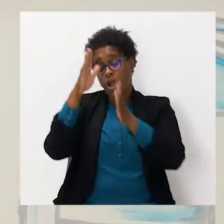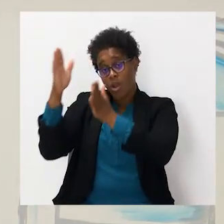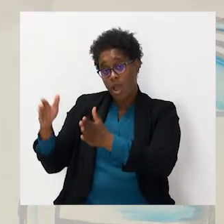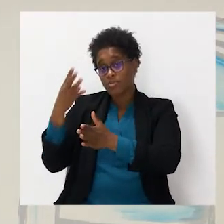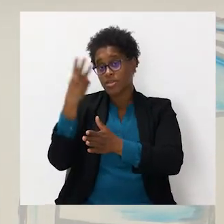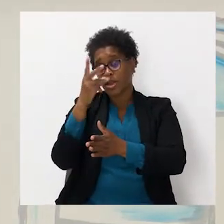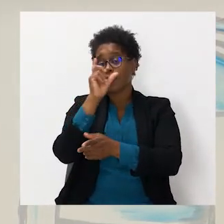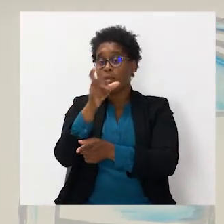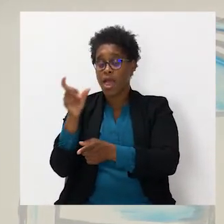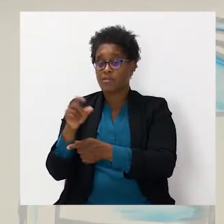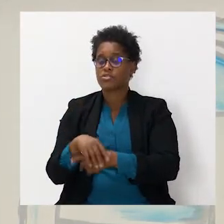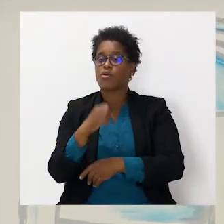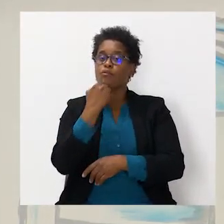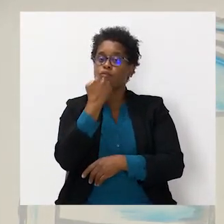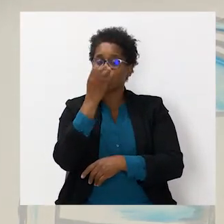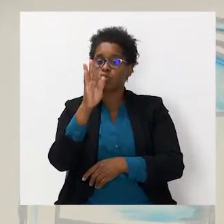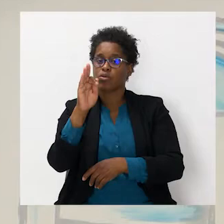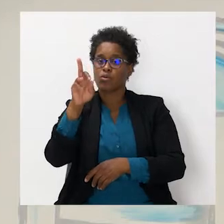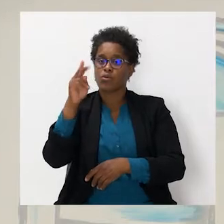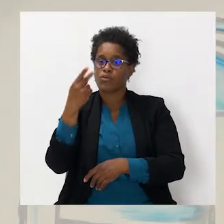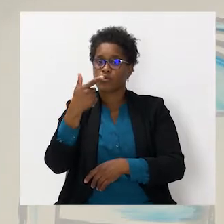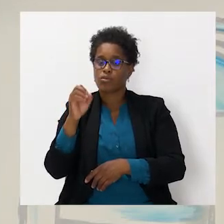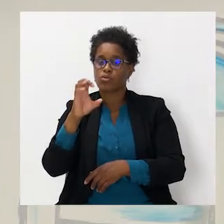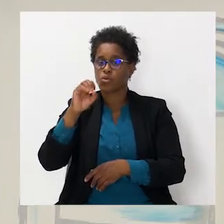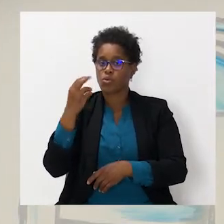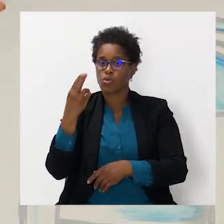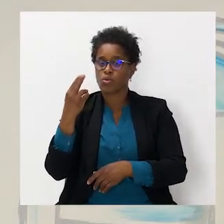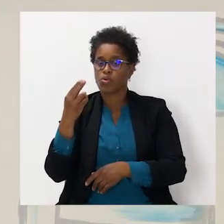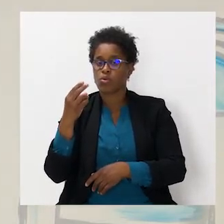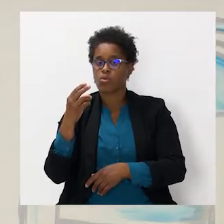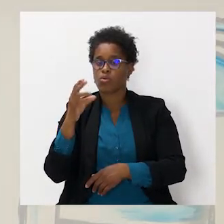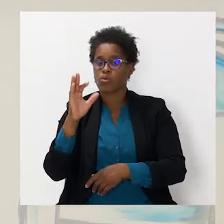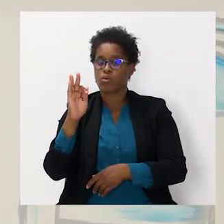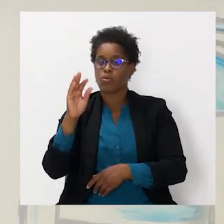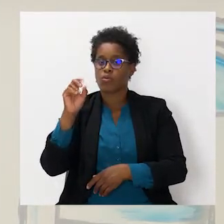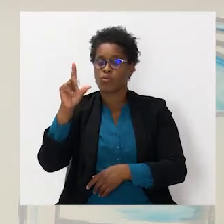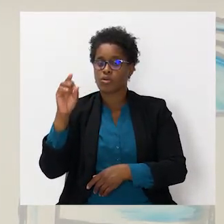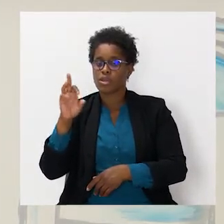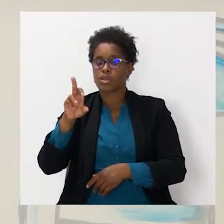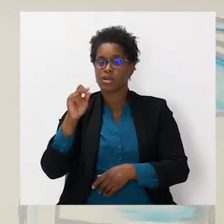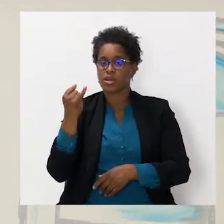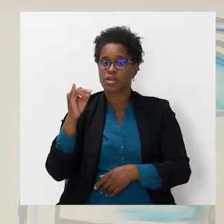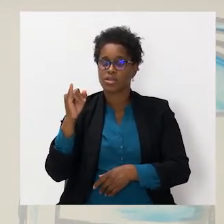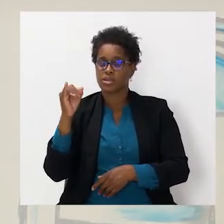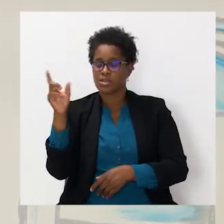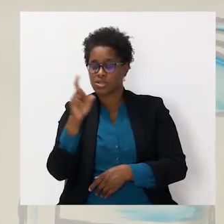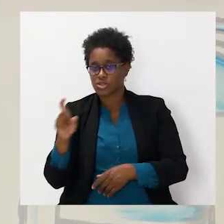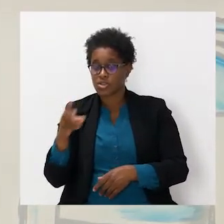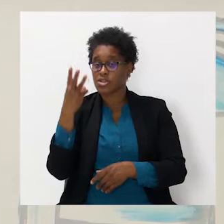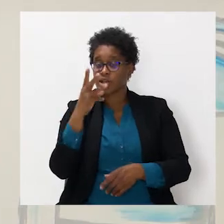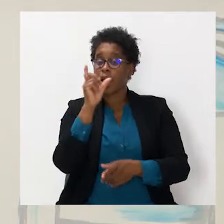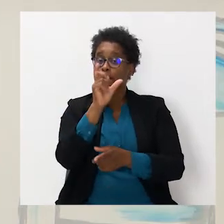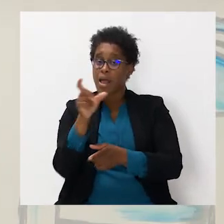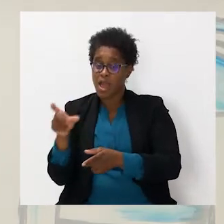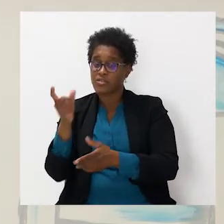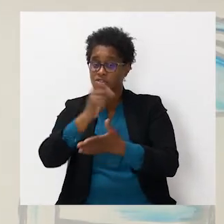são? Fruto, couve e raiz. Com estas 3 palavras, vamos completar esta